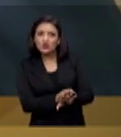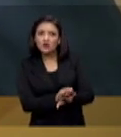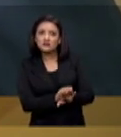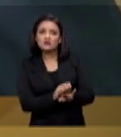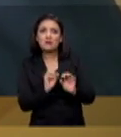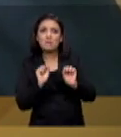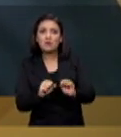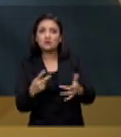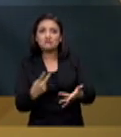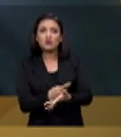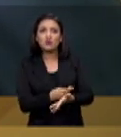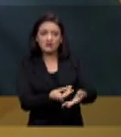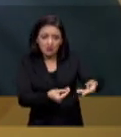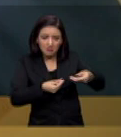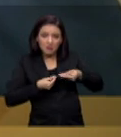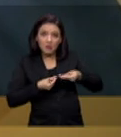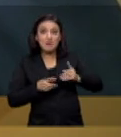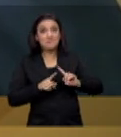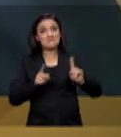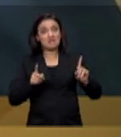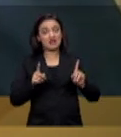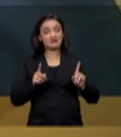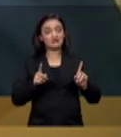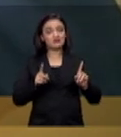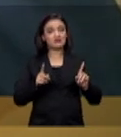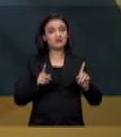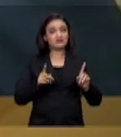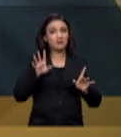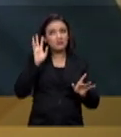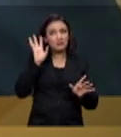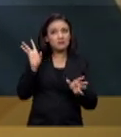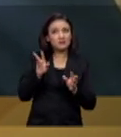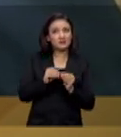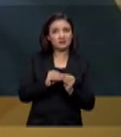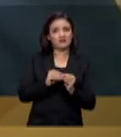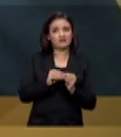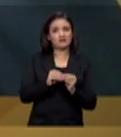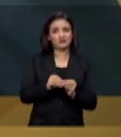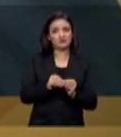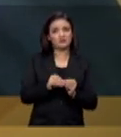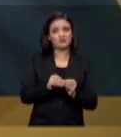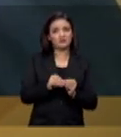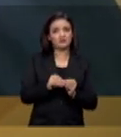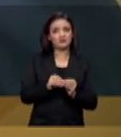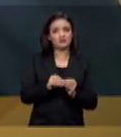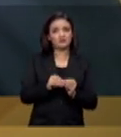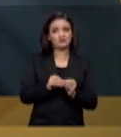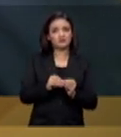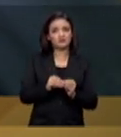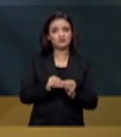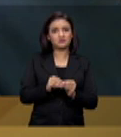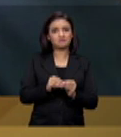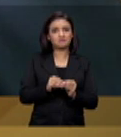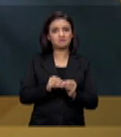dirigidas. Mas entendemos com toda a naturalidade que o Parlamento, e pelas especialmente